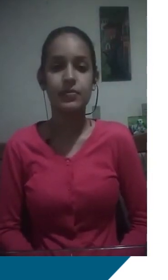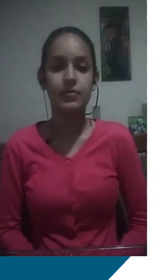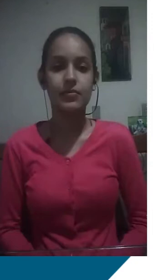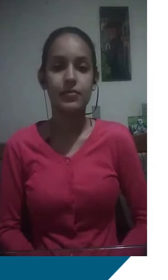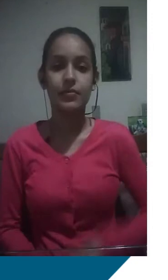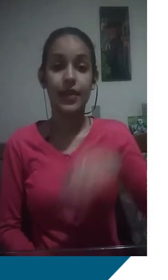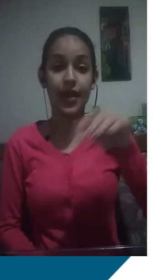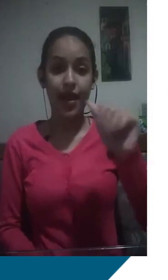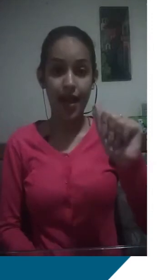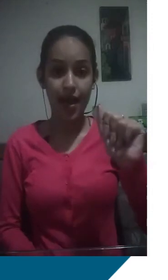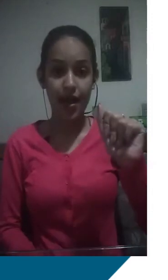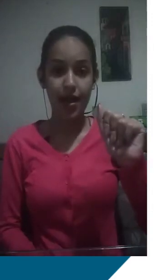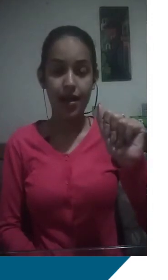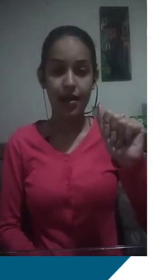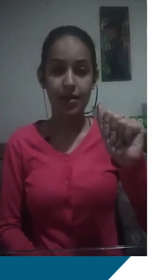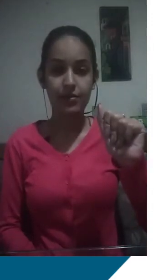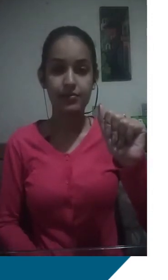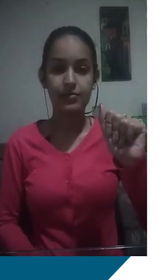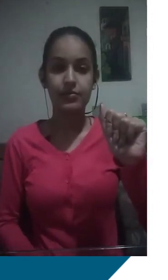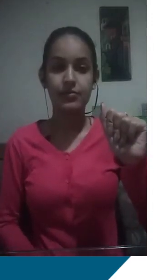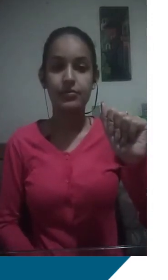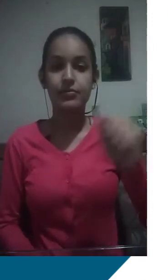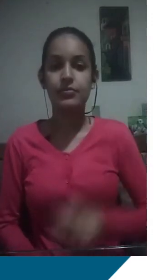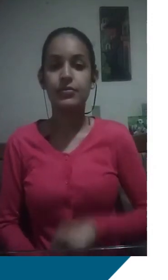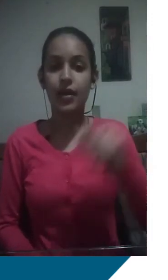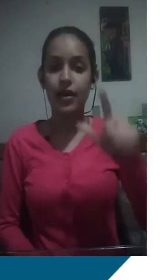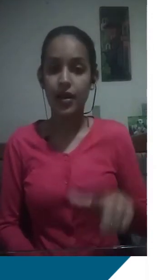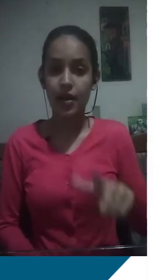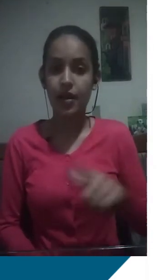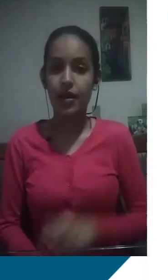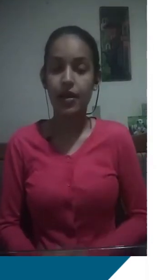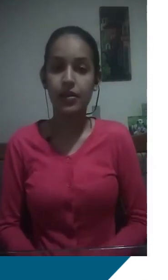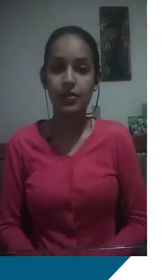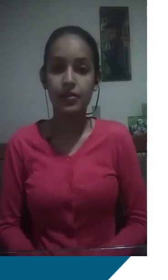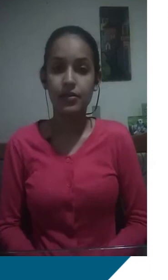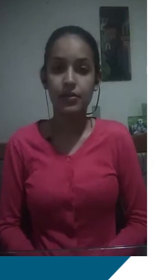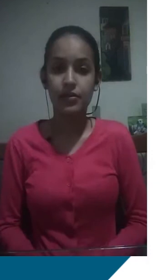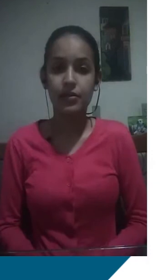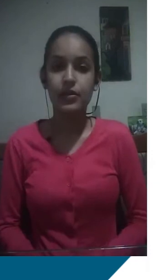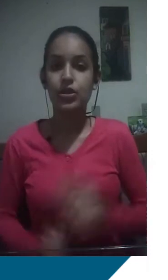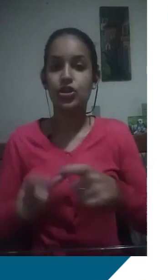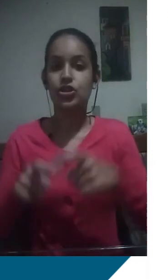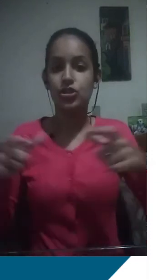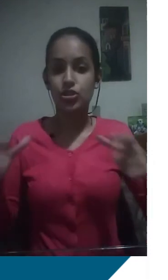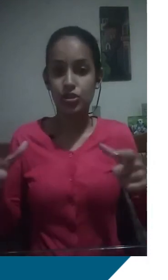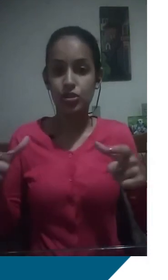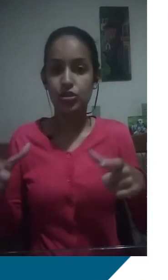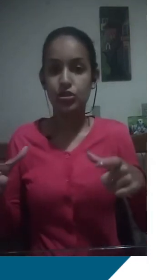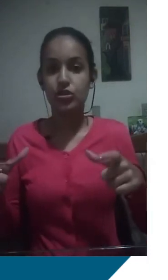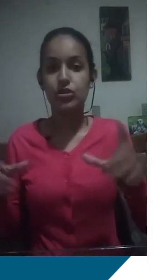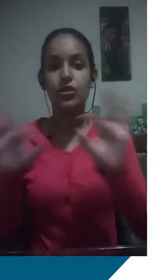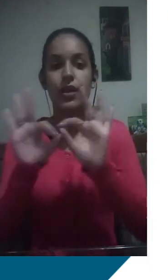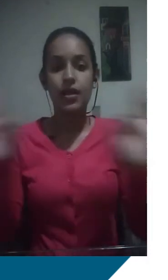de dilatação térmica. Perdão, é o coeficiente de dilatação linear. Né? Só uma observação aqui para vocês se